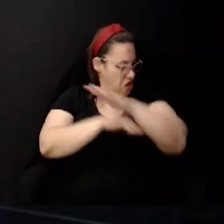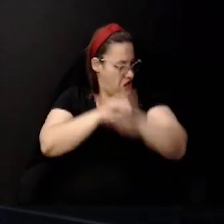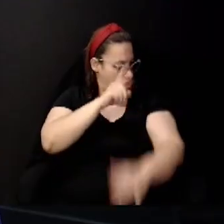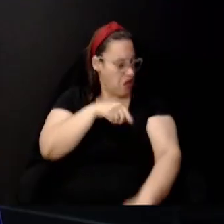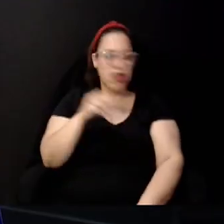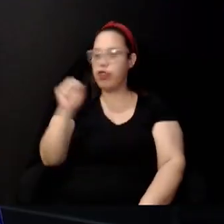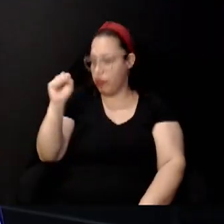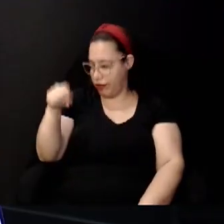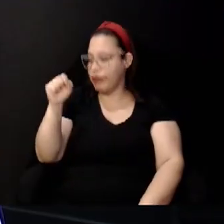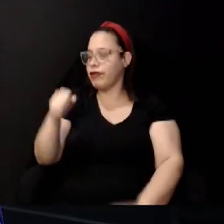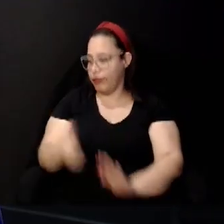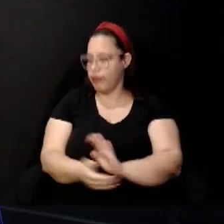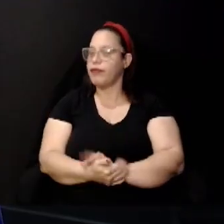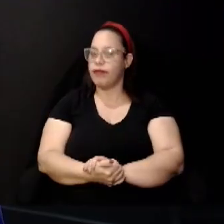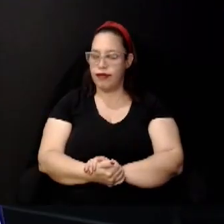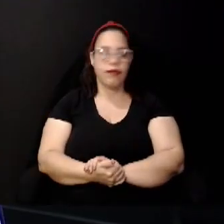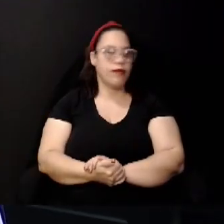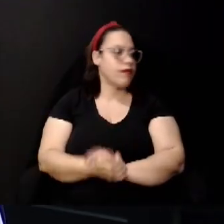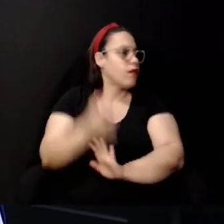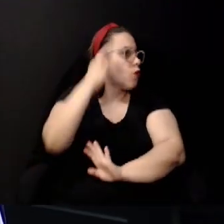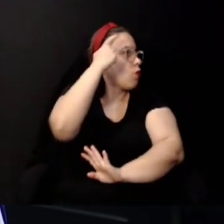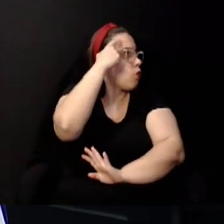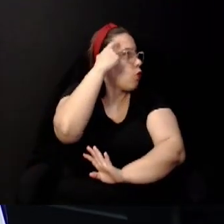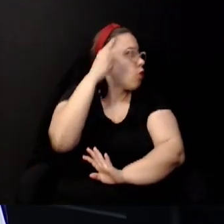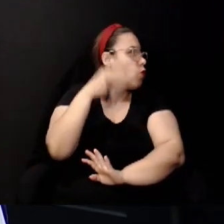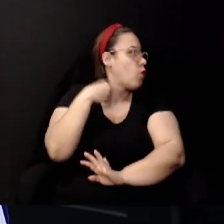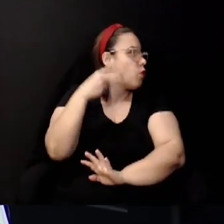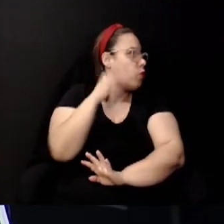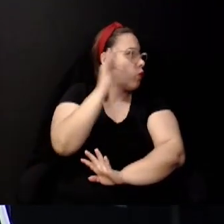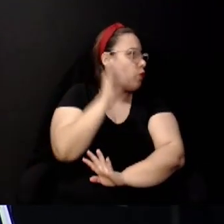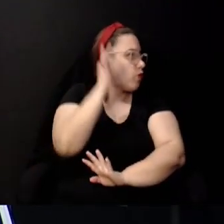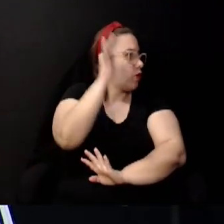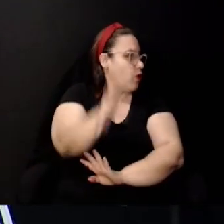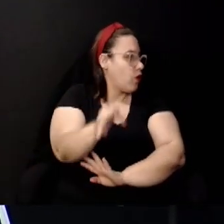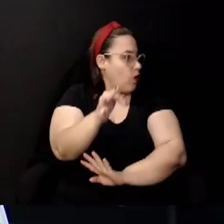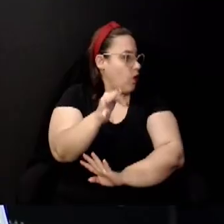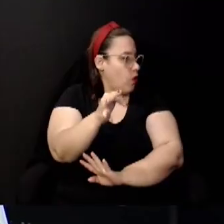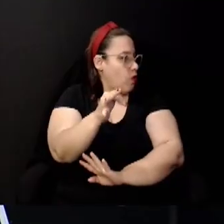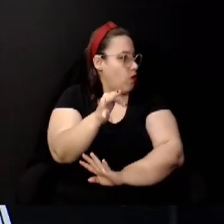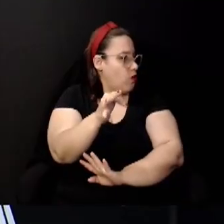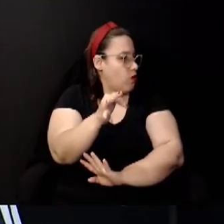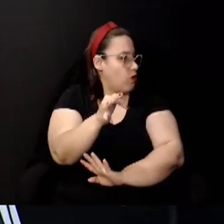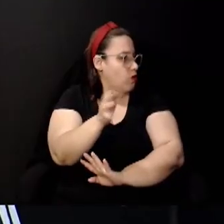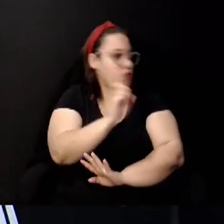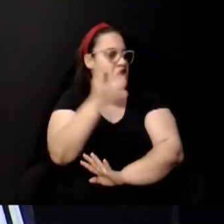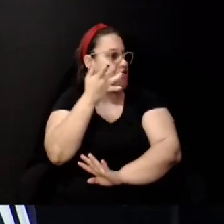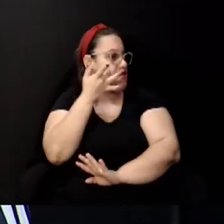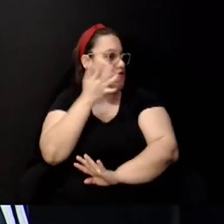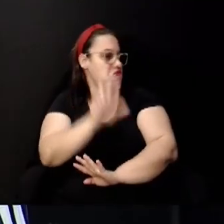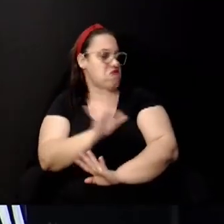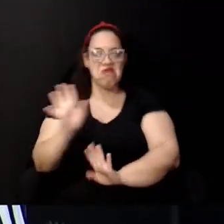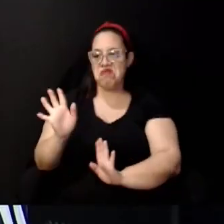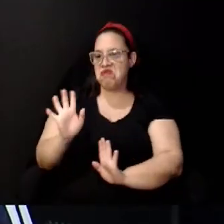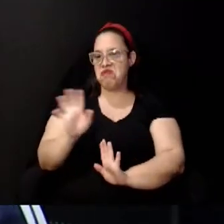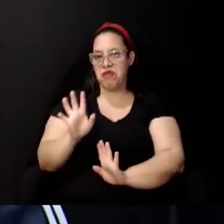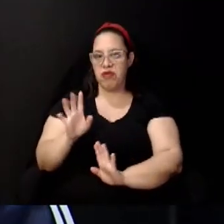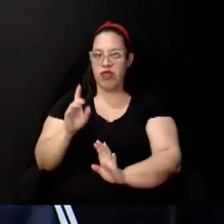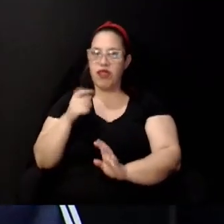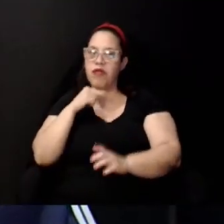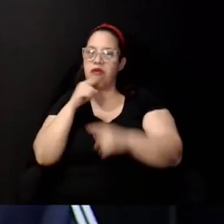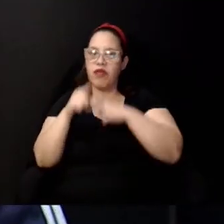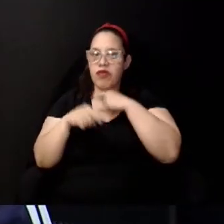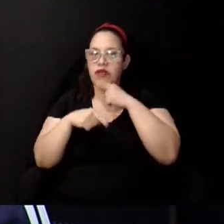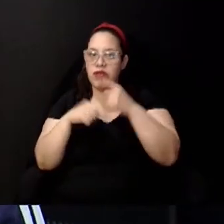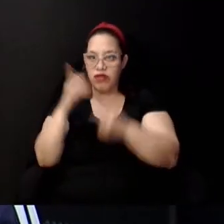mesmo. Você pensa ser um vereador futuramente, seguir essa carreira, ou ainda não sabe? Eu tô meio em dúvida, mas eu acho